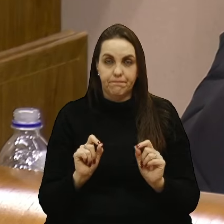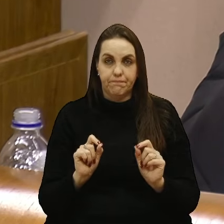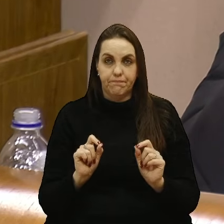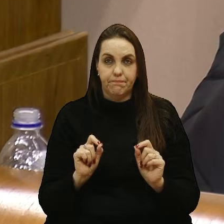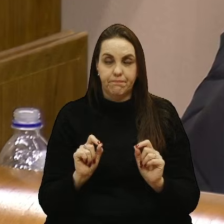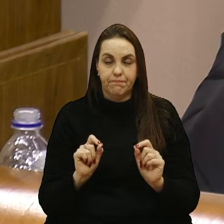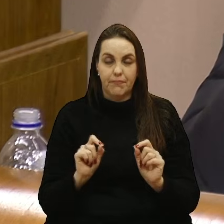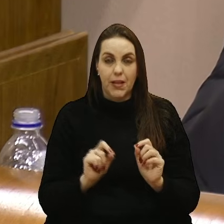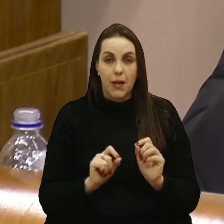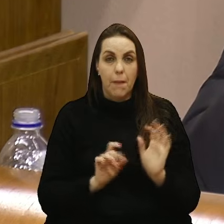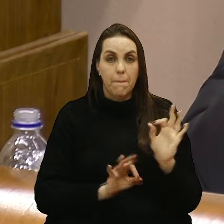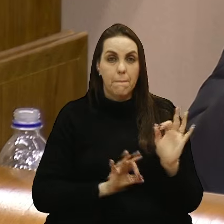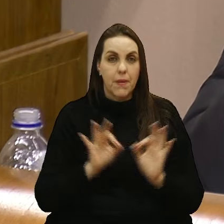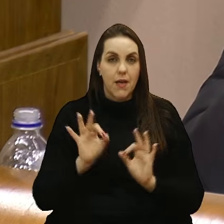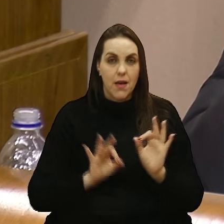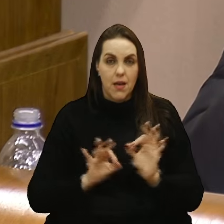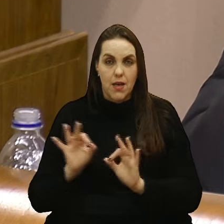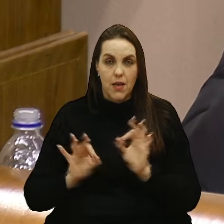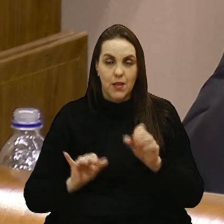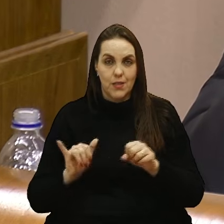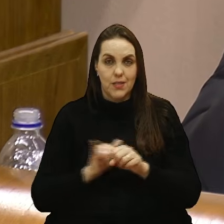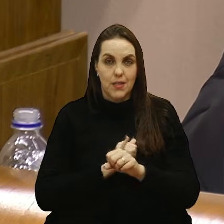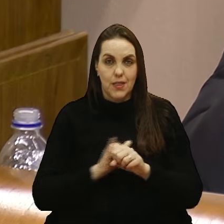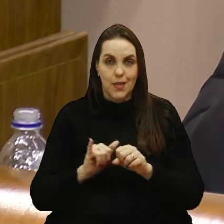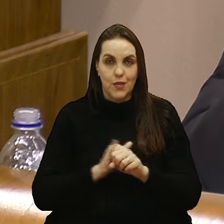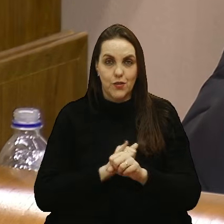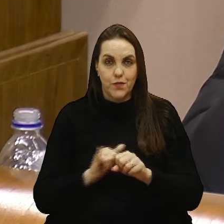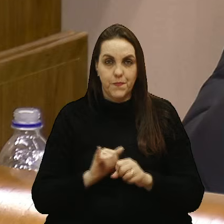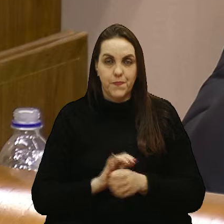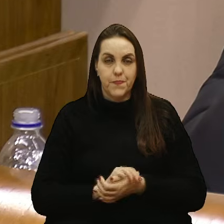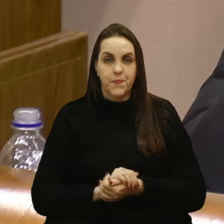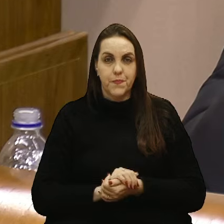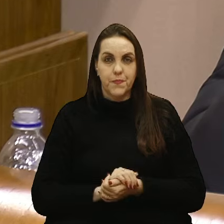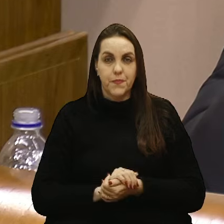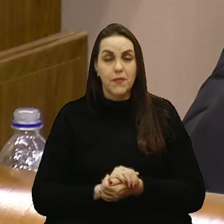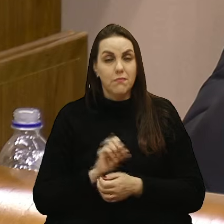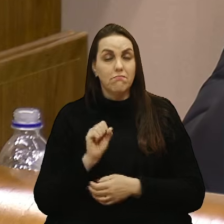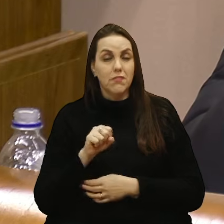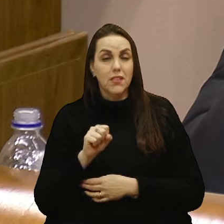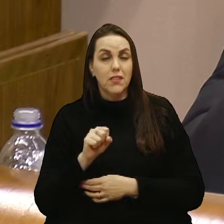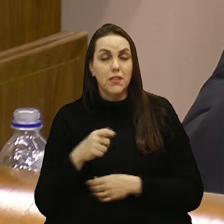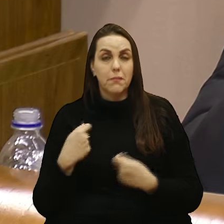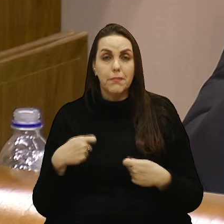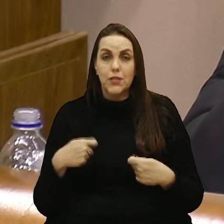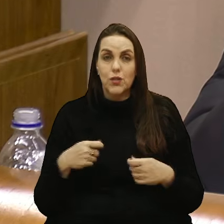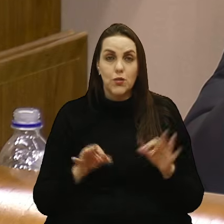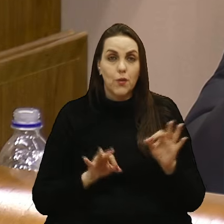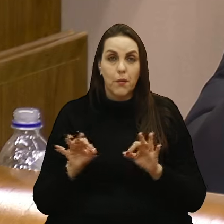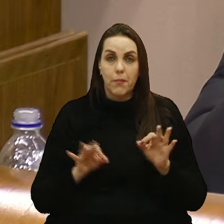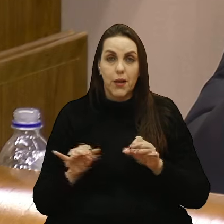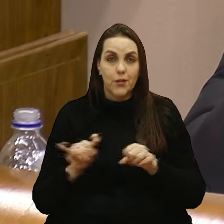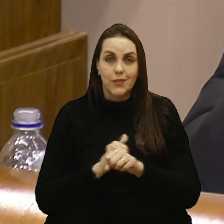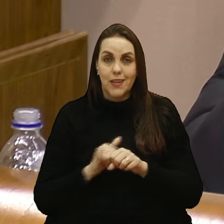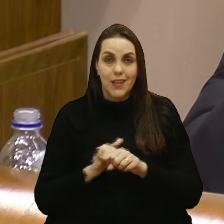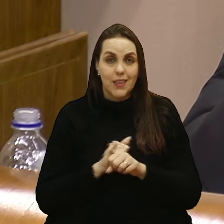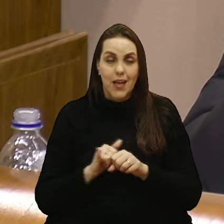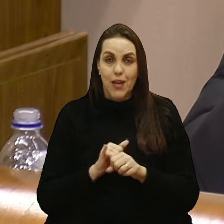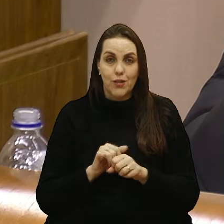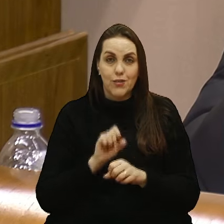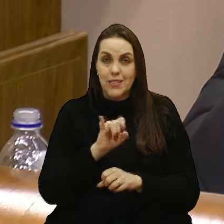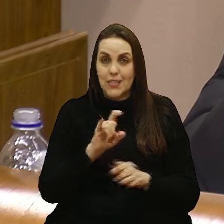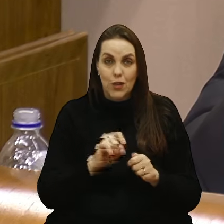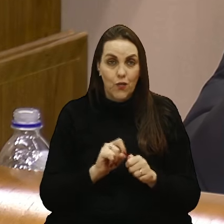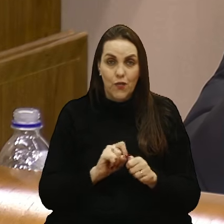fazer um planejamento estratégico. Sem fazer um planejamento estratégico, você não consegue administrar